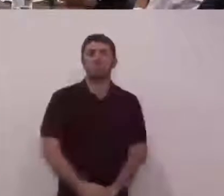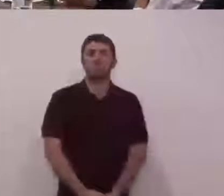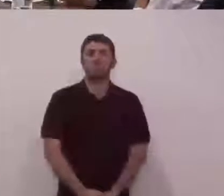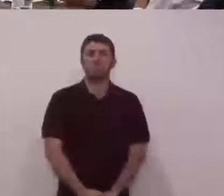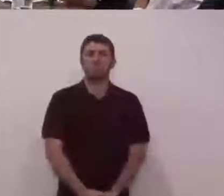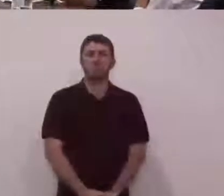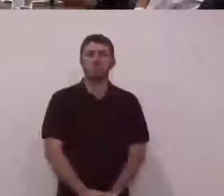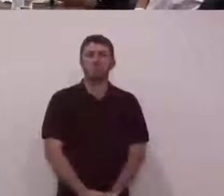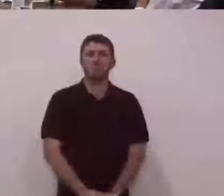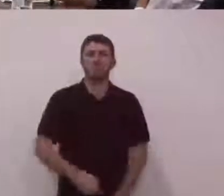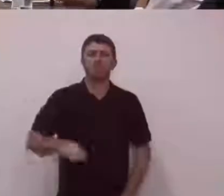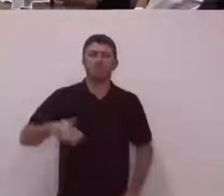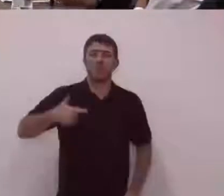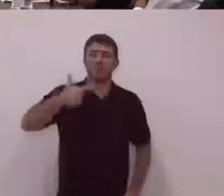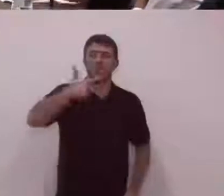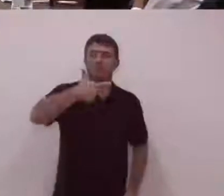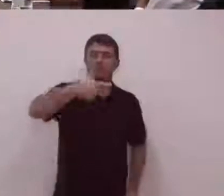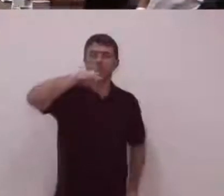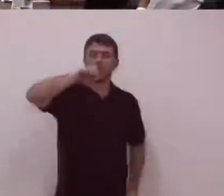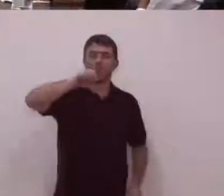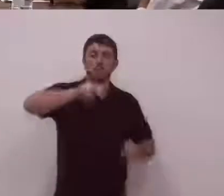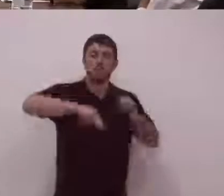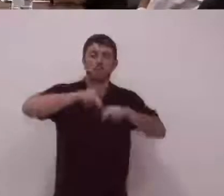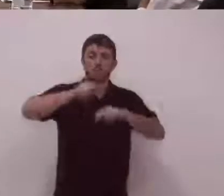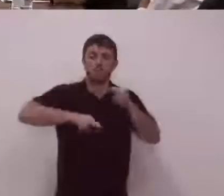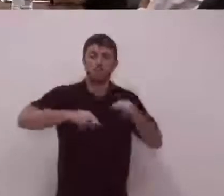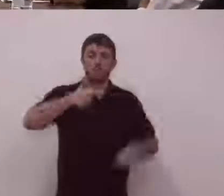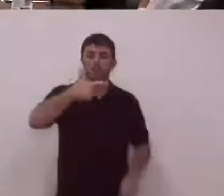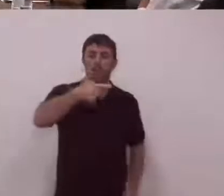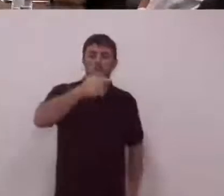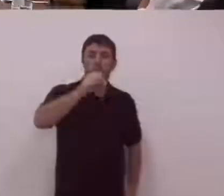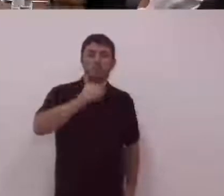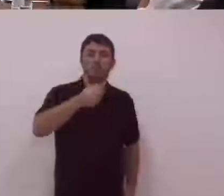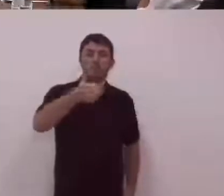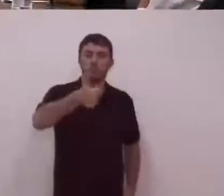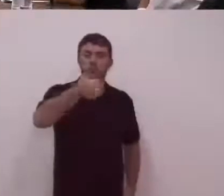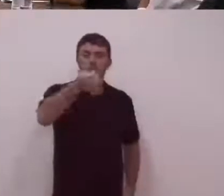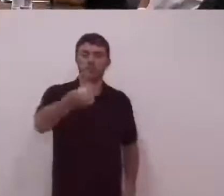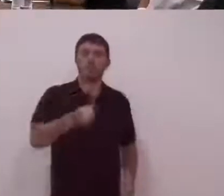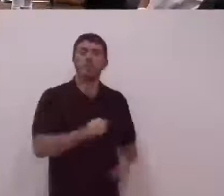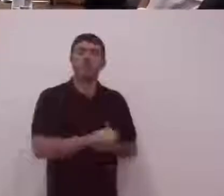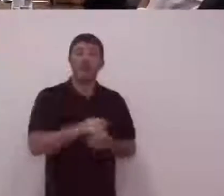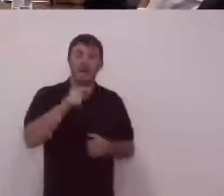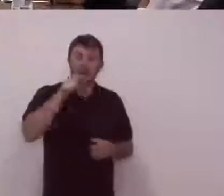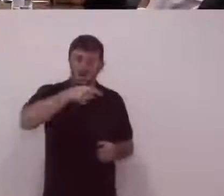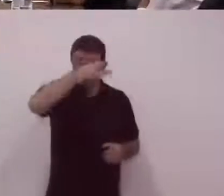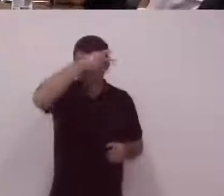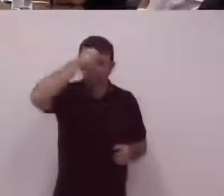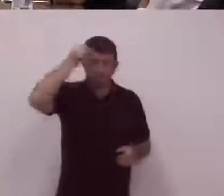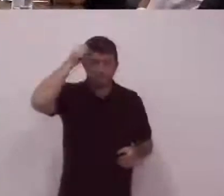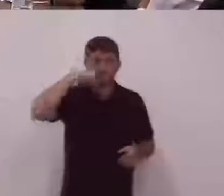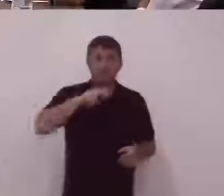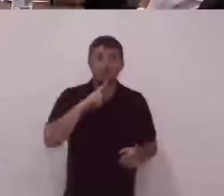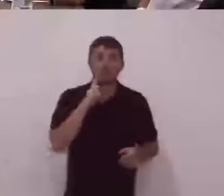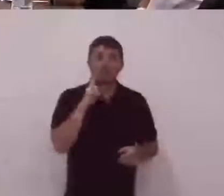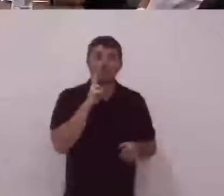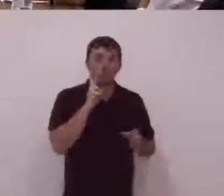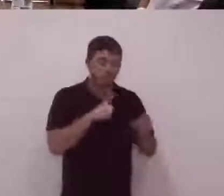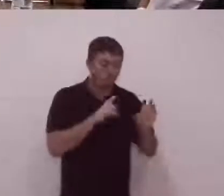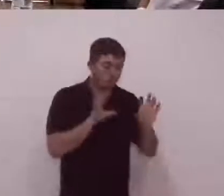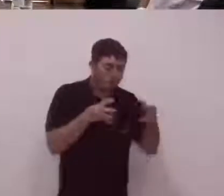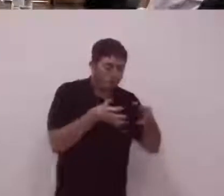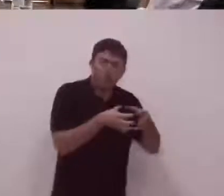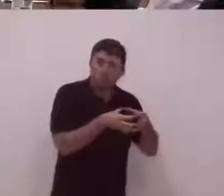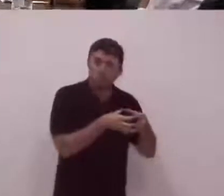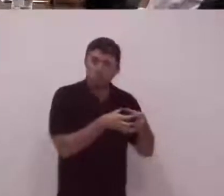No dia 29 de junho de 2016, foi realizada a avaliação imobiliária pela Prefeitura Municipal de Vinhedo, por meio da comissão nomeada para